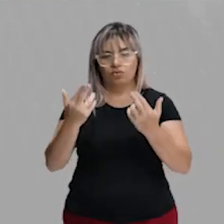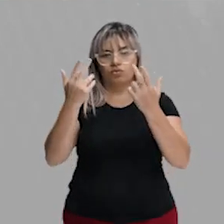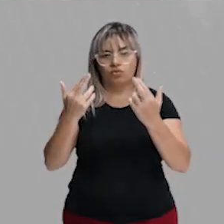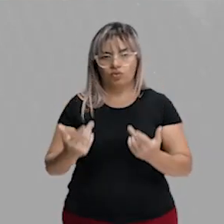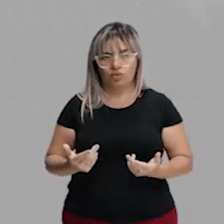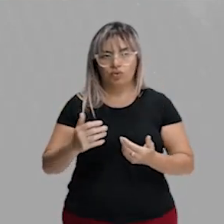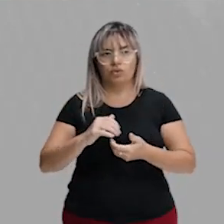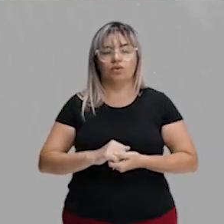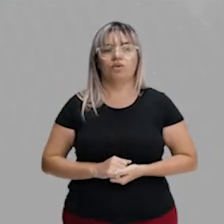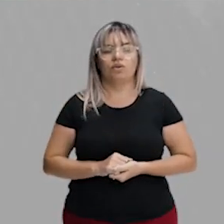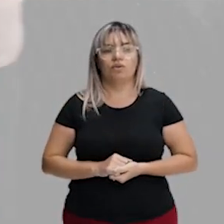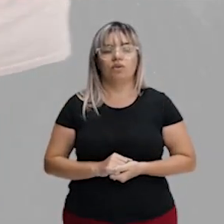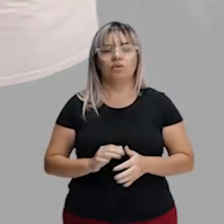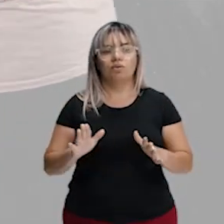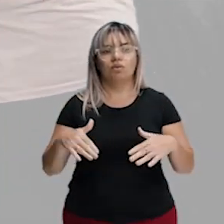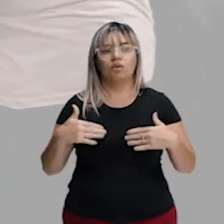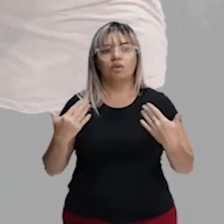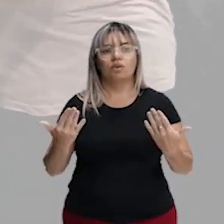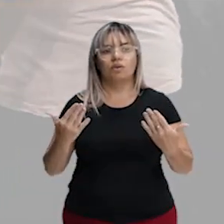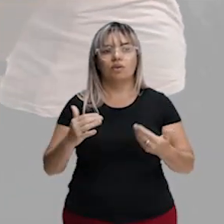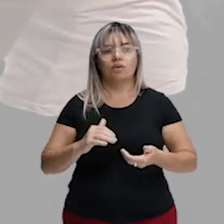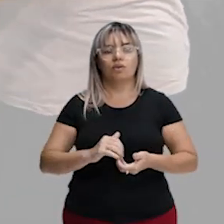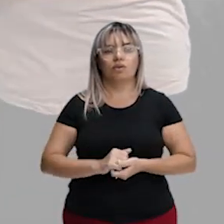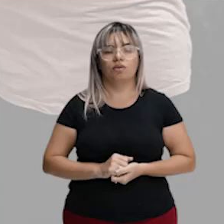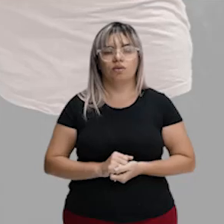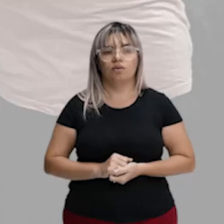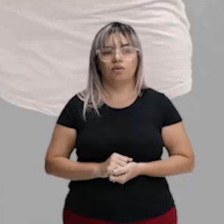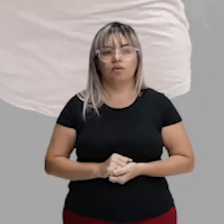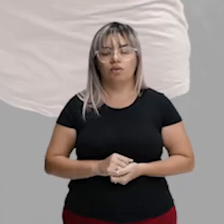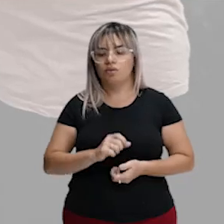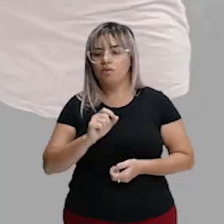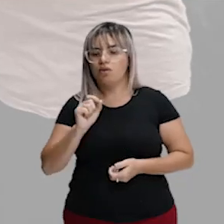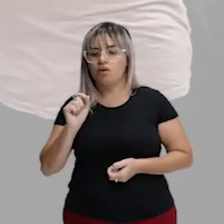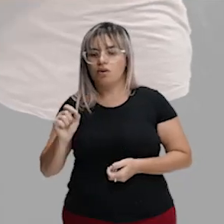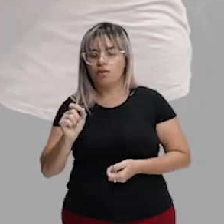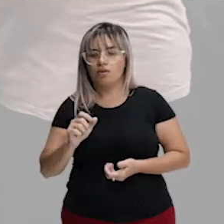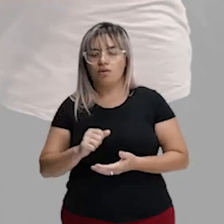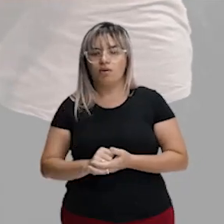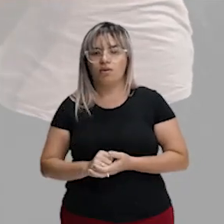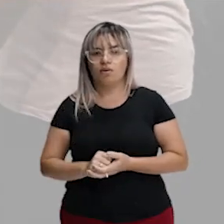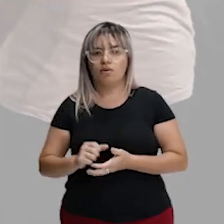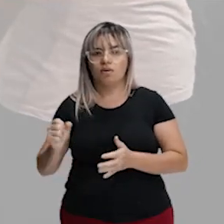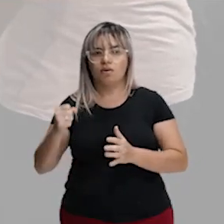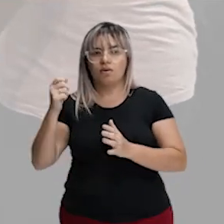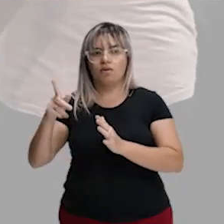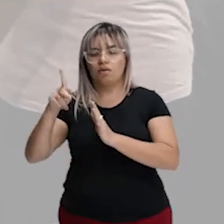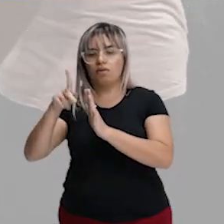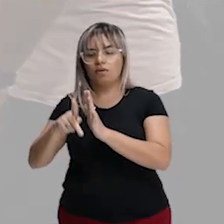Ou seja, quem é a potência total? Potência total